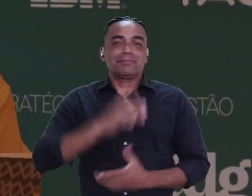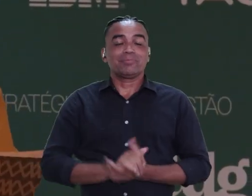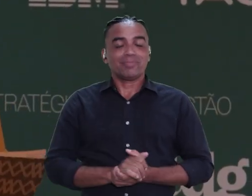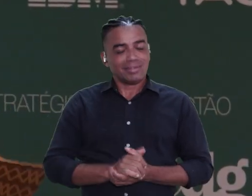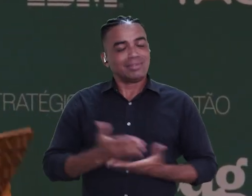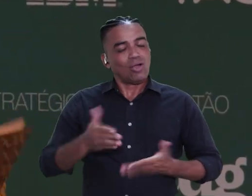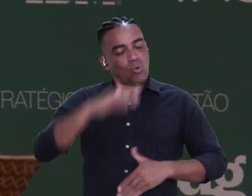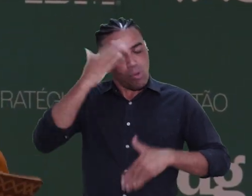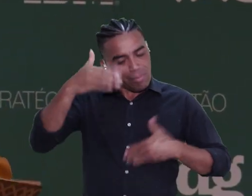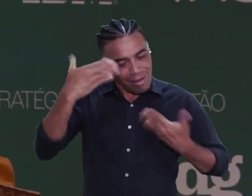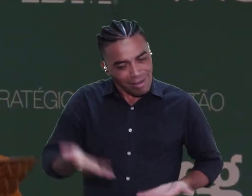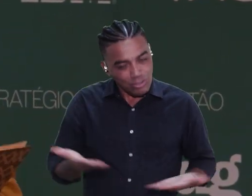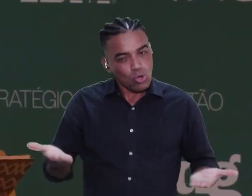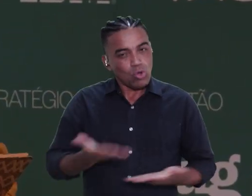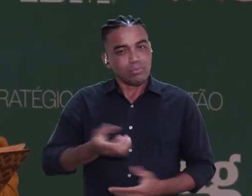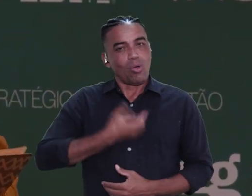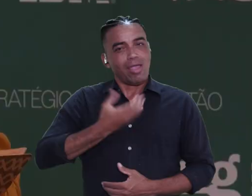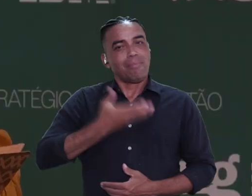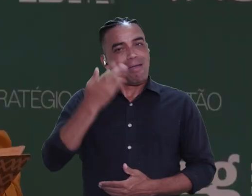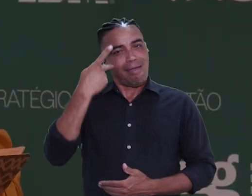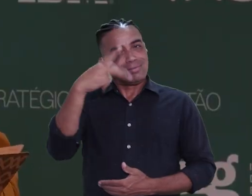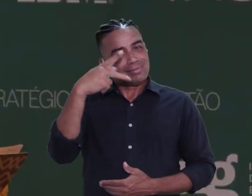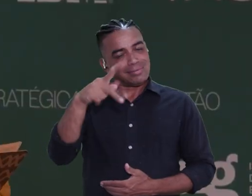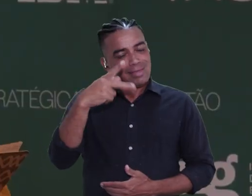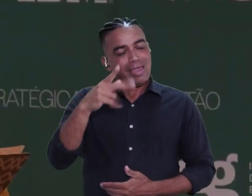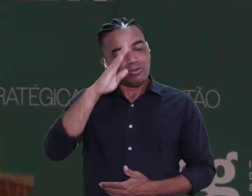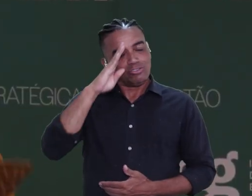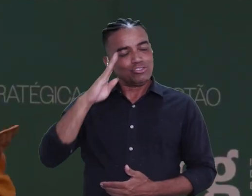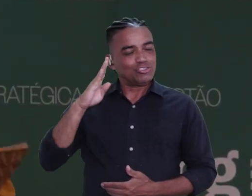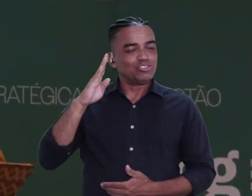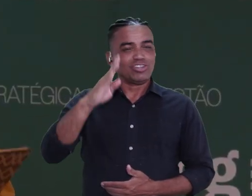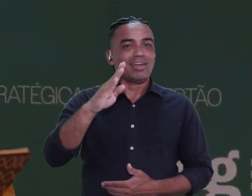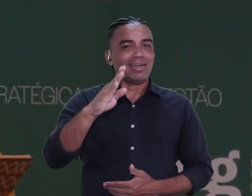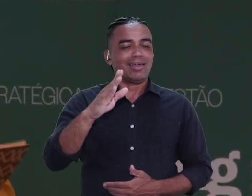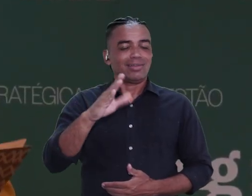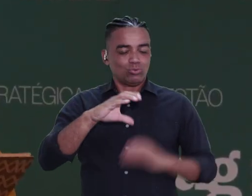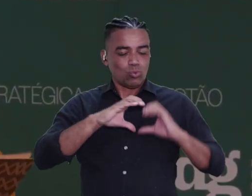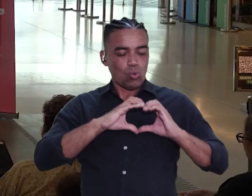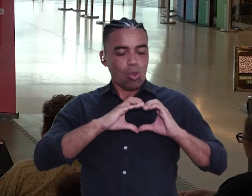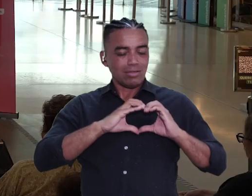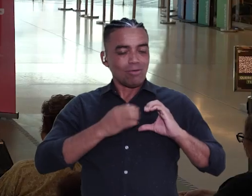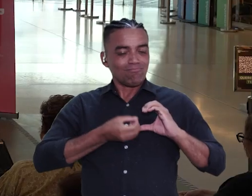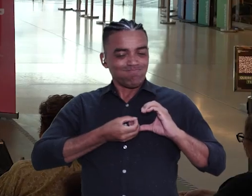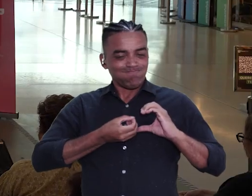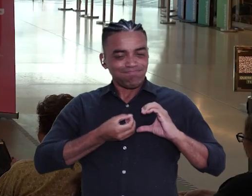é para você, Marceu, diretamente aqui do nosso coração.